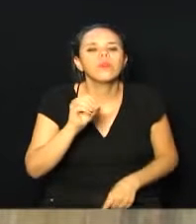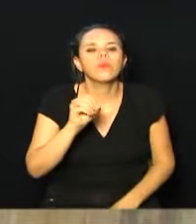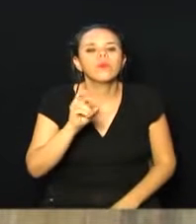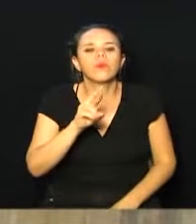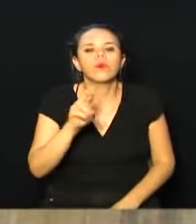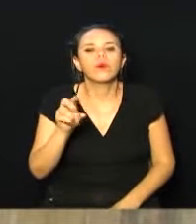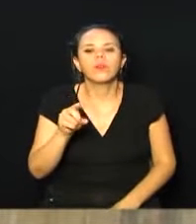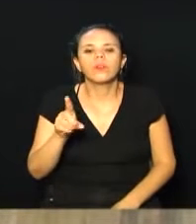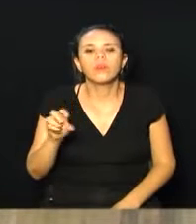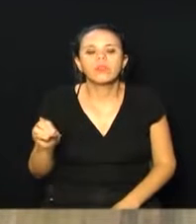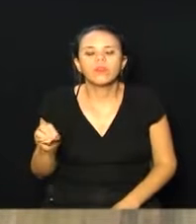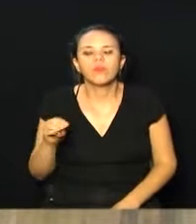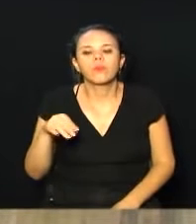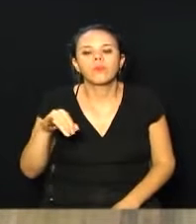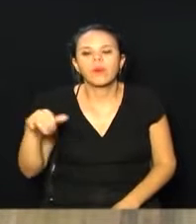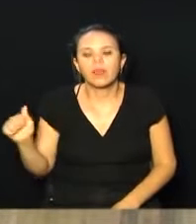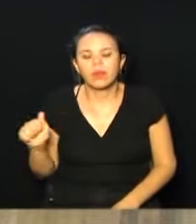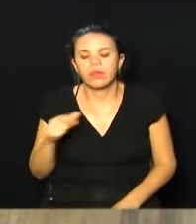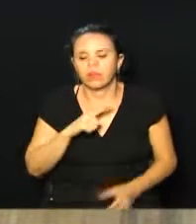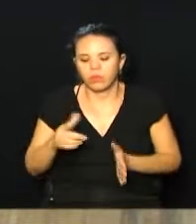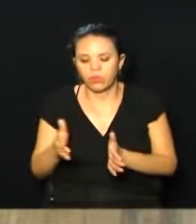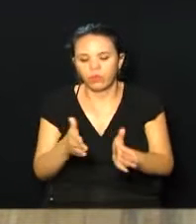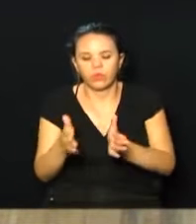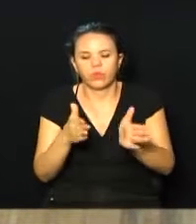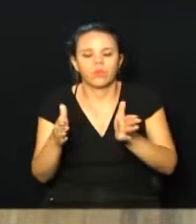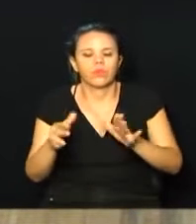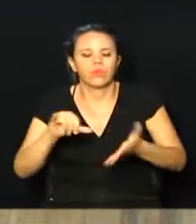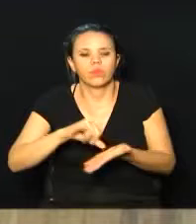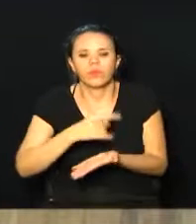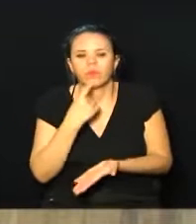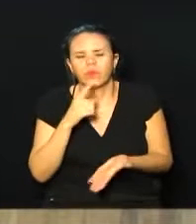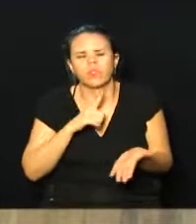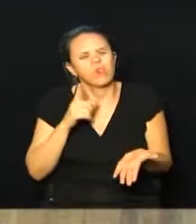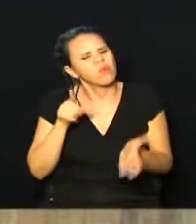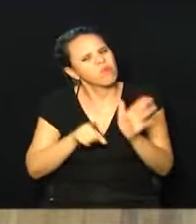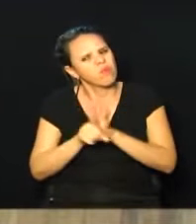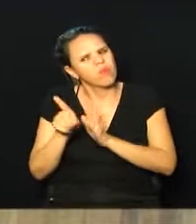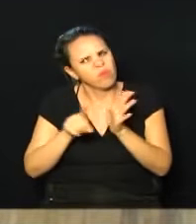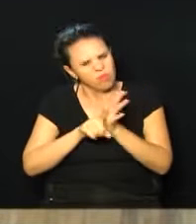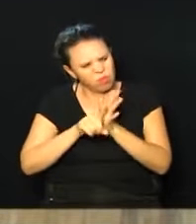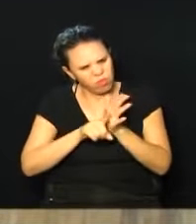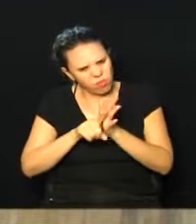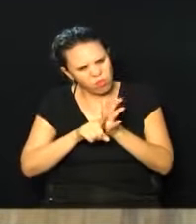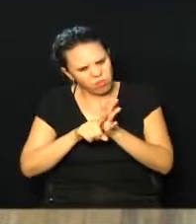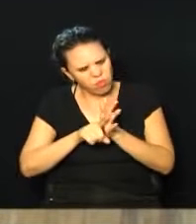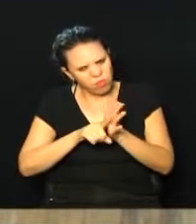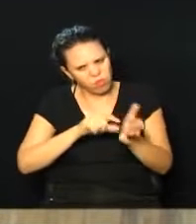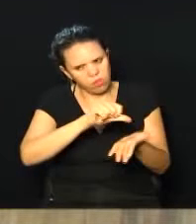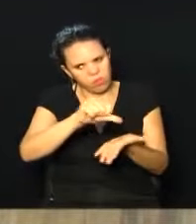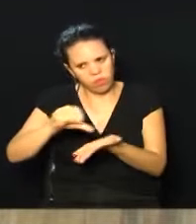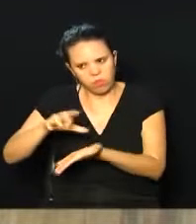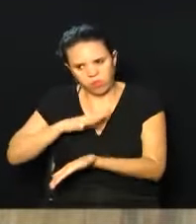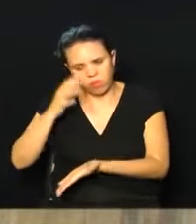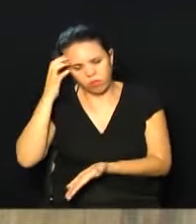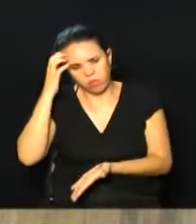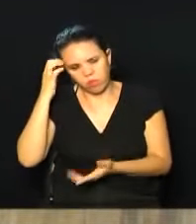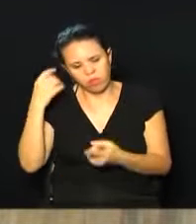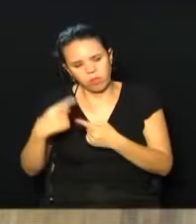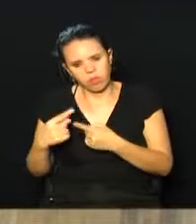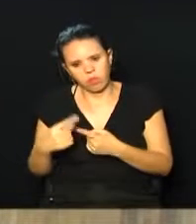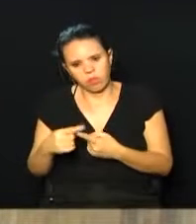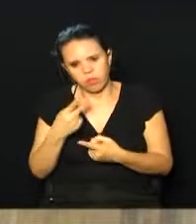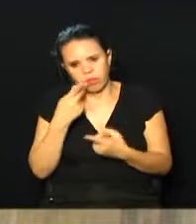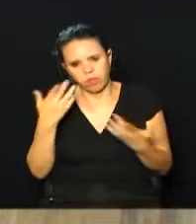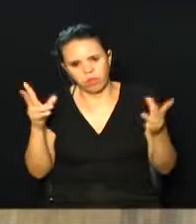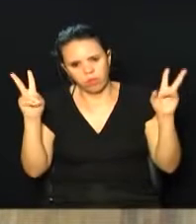tem o córrego Serafim. E existe um estudo que fala de outras áreas da cidade, até porque, quando a gente falou sobre